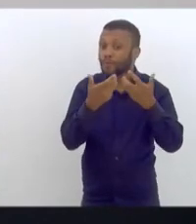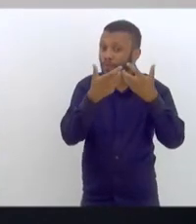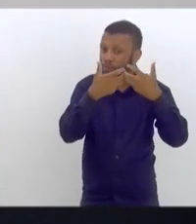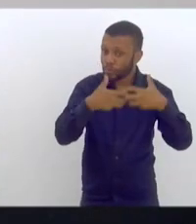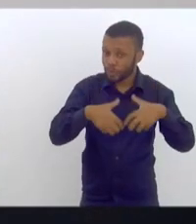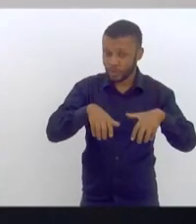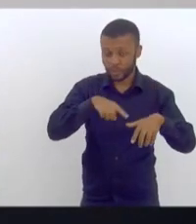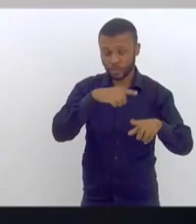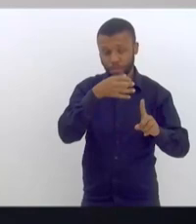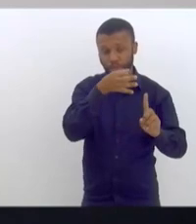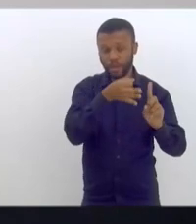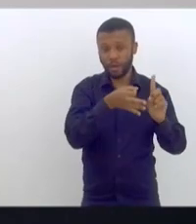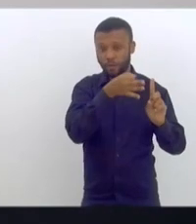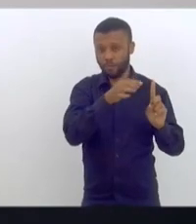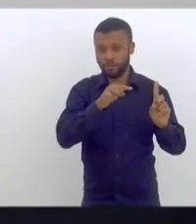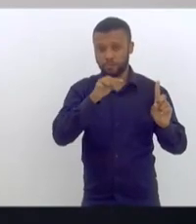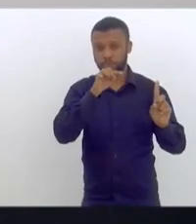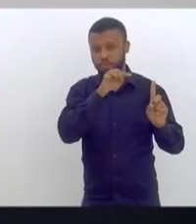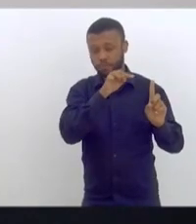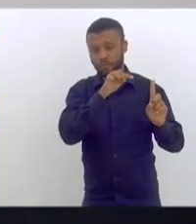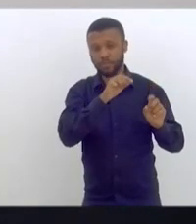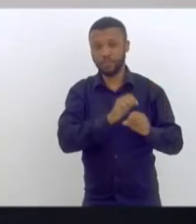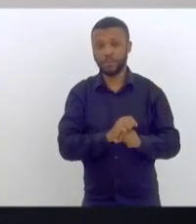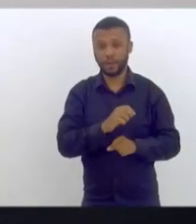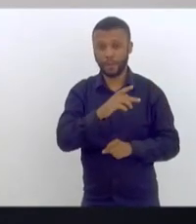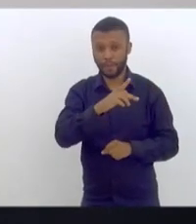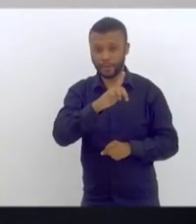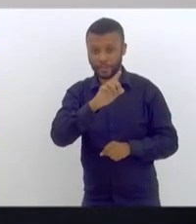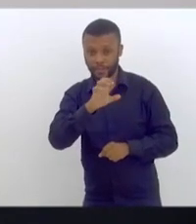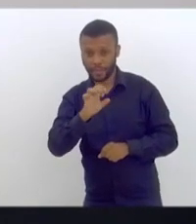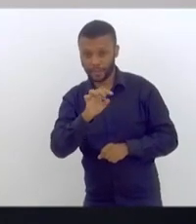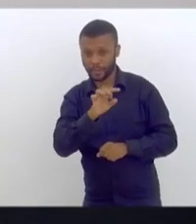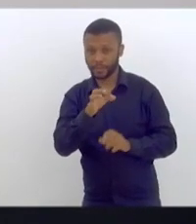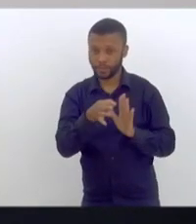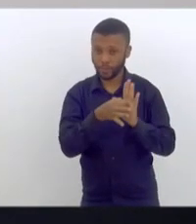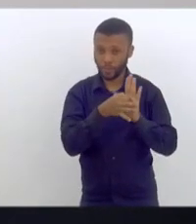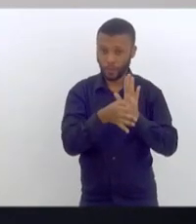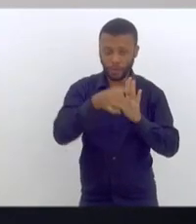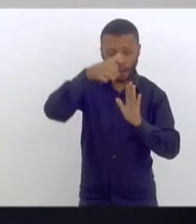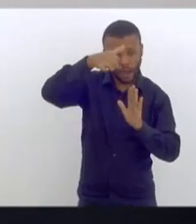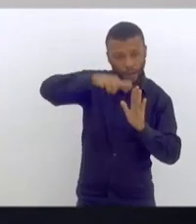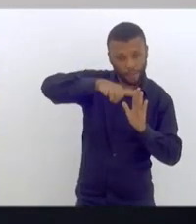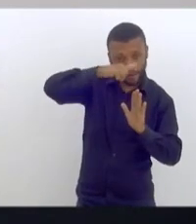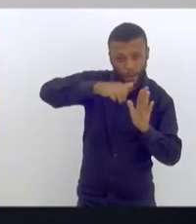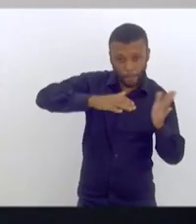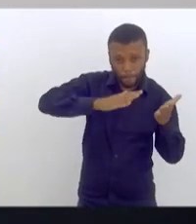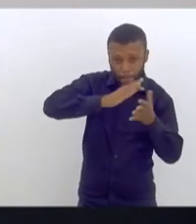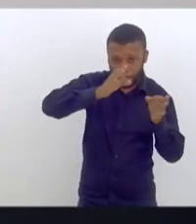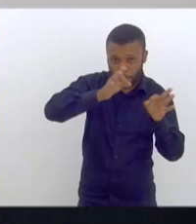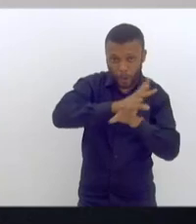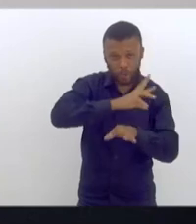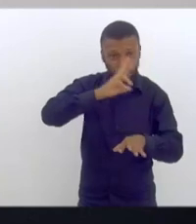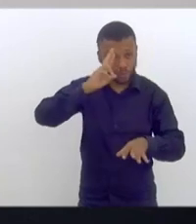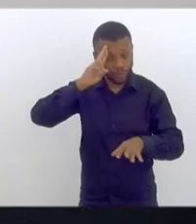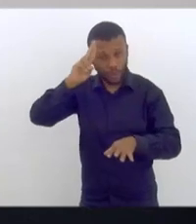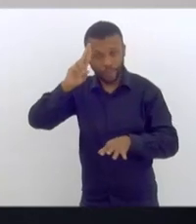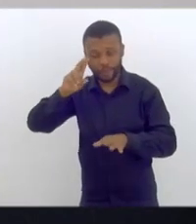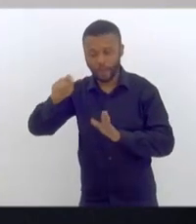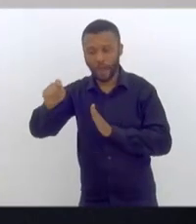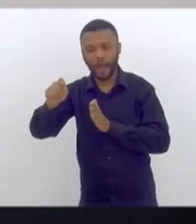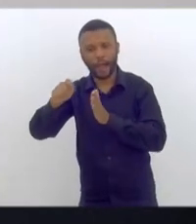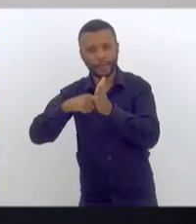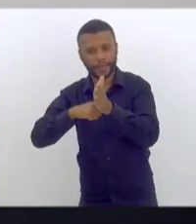procuradoria Os Procuradores dão seus pareceres e o procurador-chefe bota de acordo em baixo